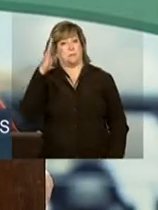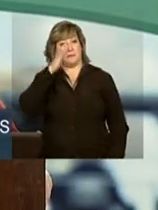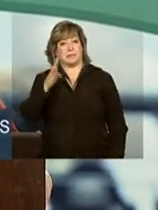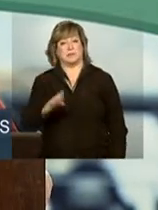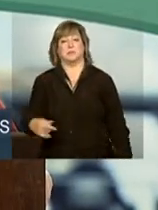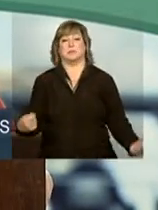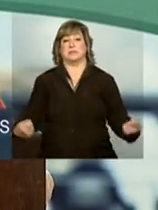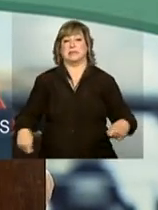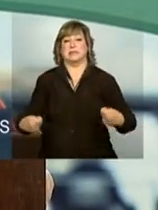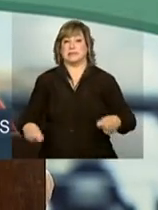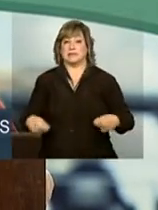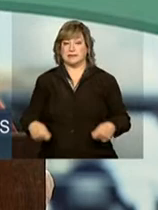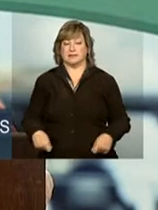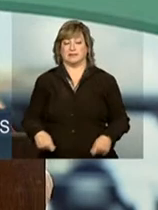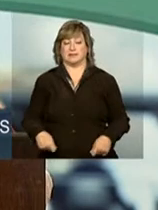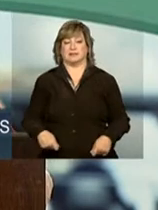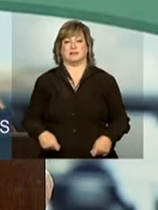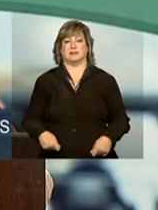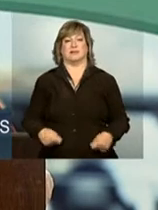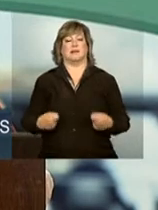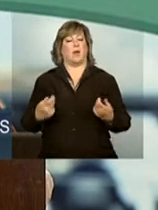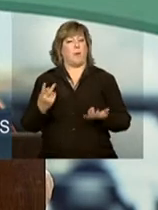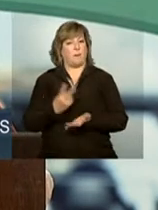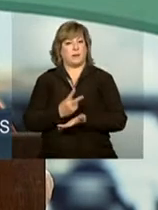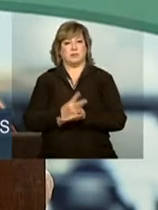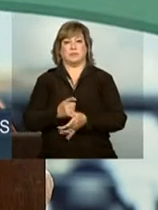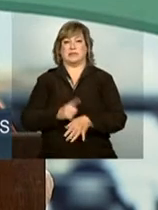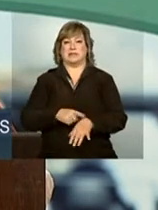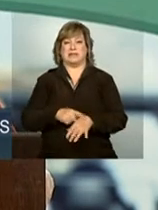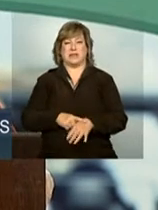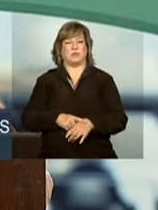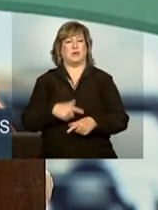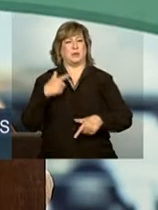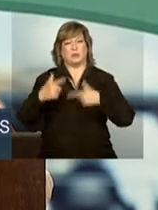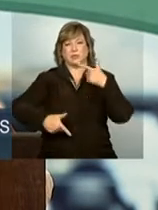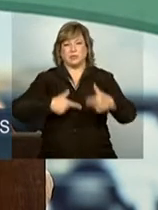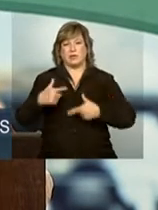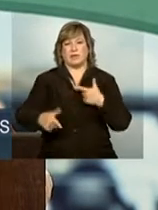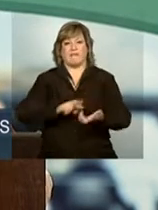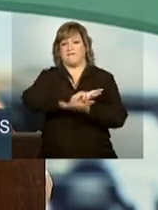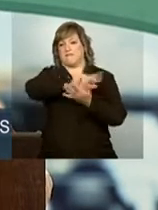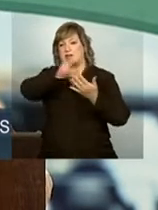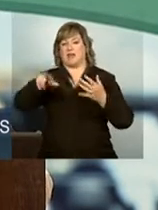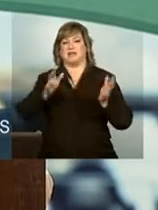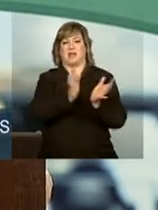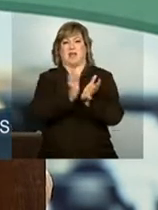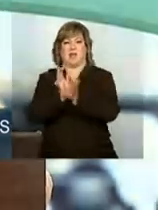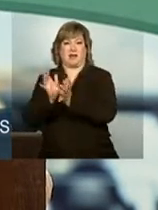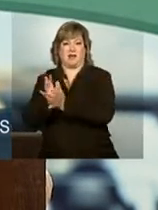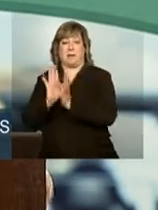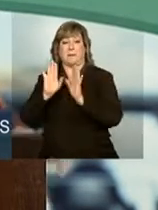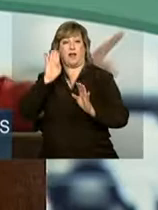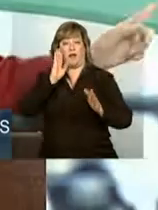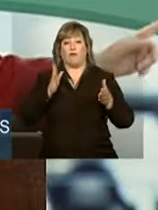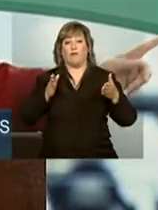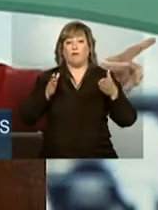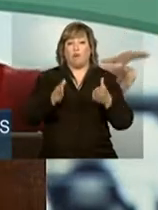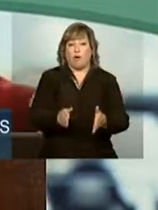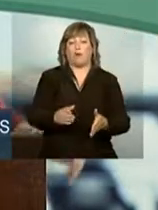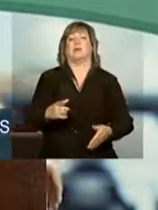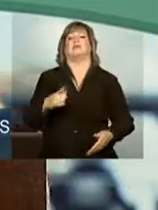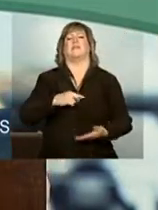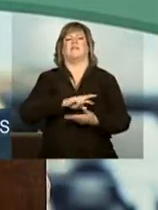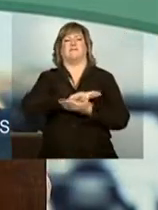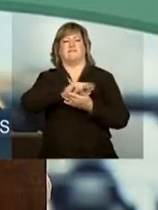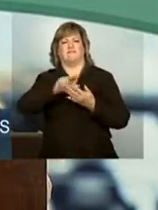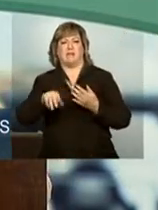precisa simultaneamente atacar várias áreas, mas tendo um foco. São várias áreas,